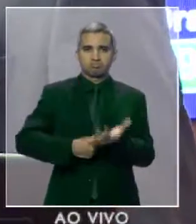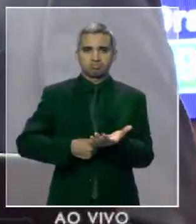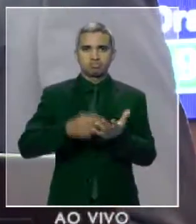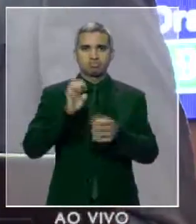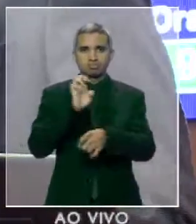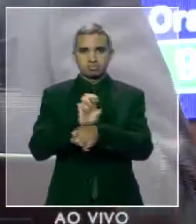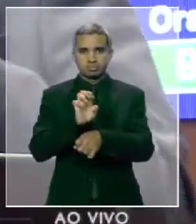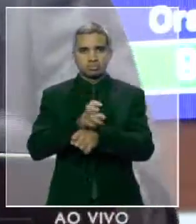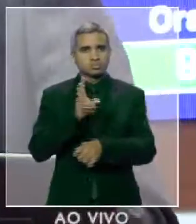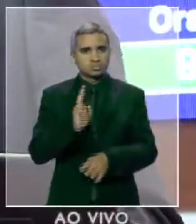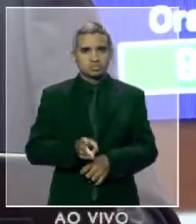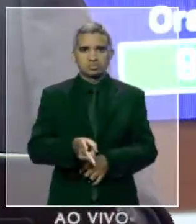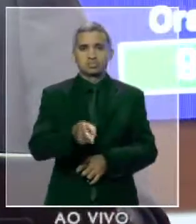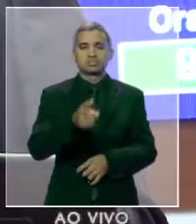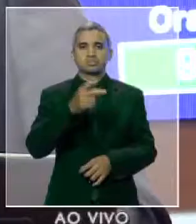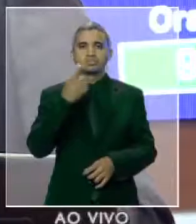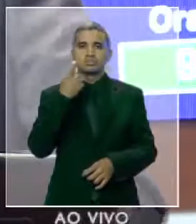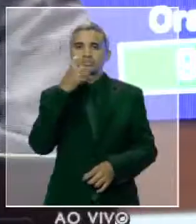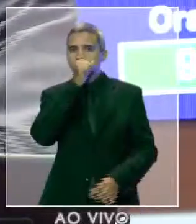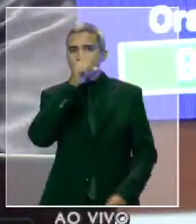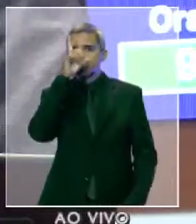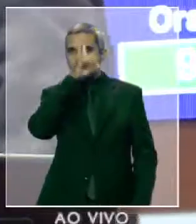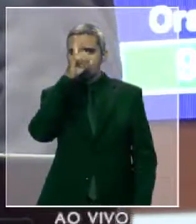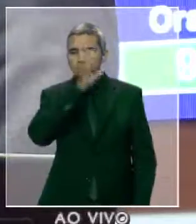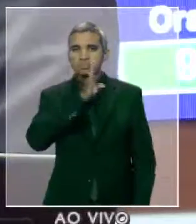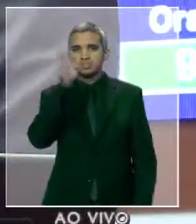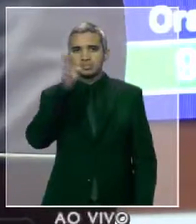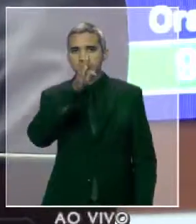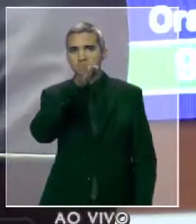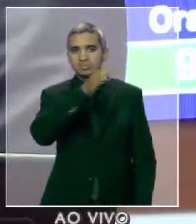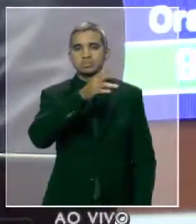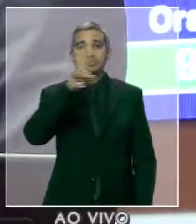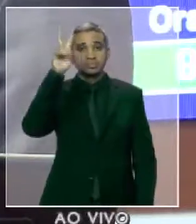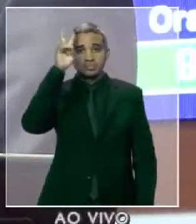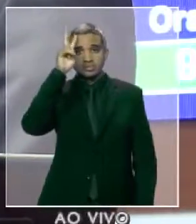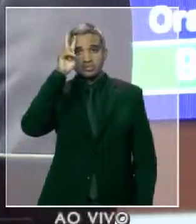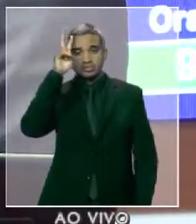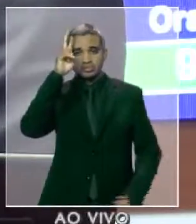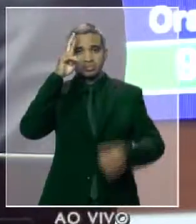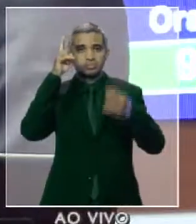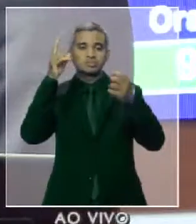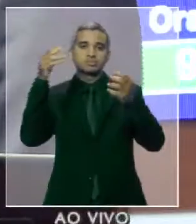finais de semana, percorrendo o estado do Maranhão, sempre na segunda-feira, fazendo um balanço, uma